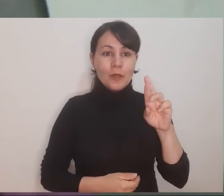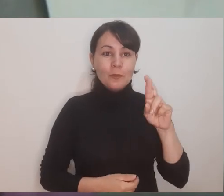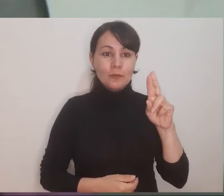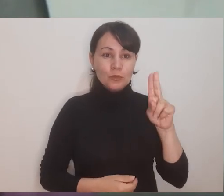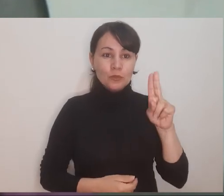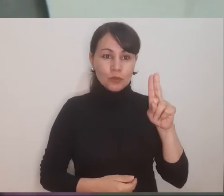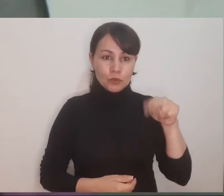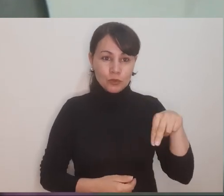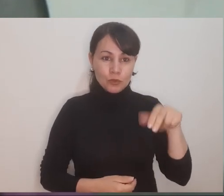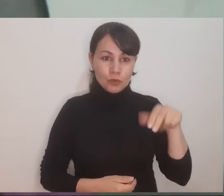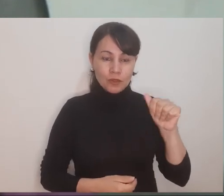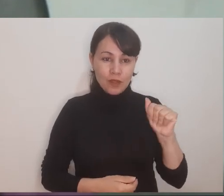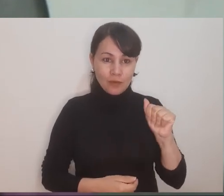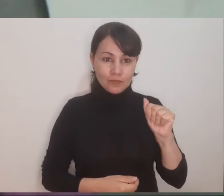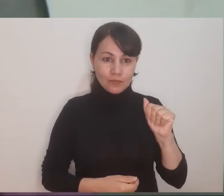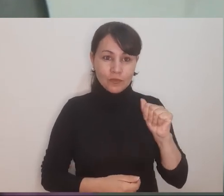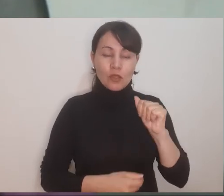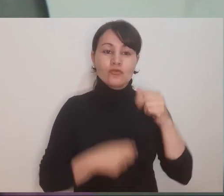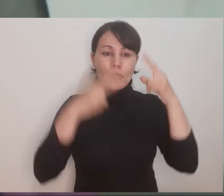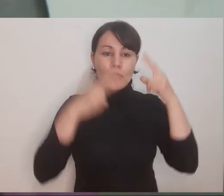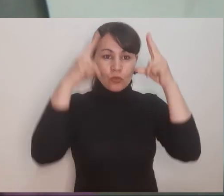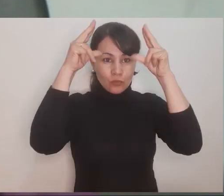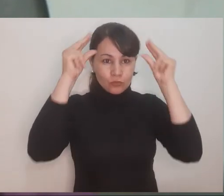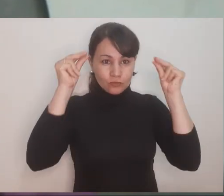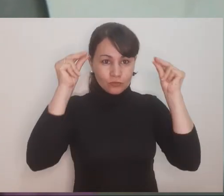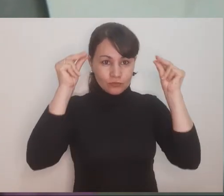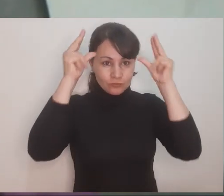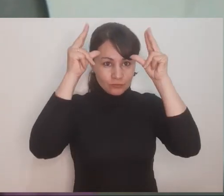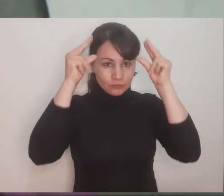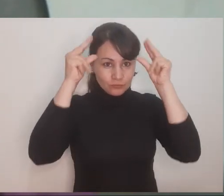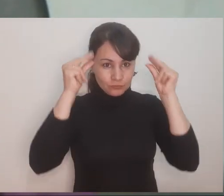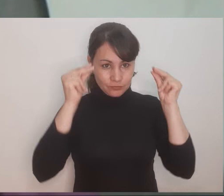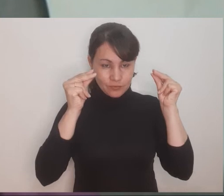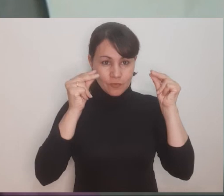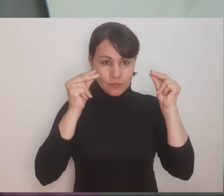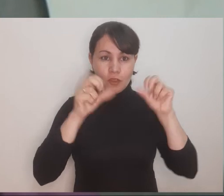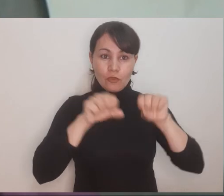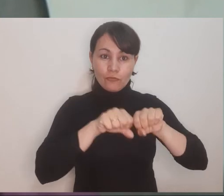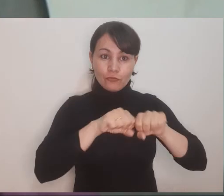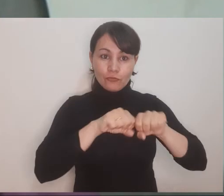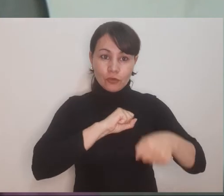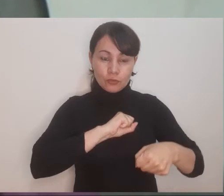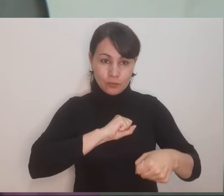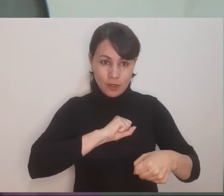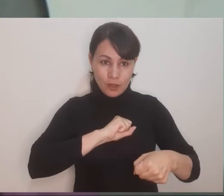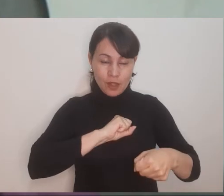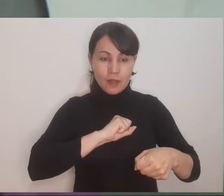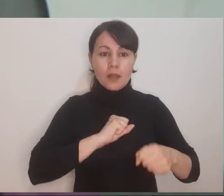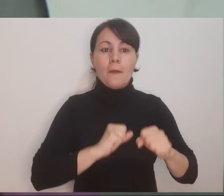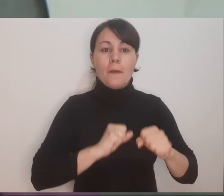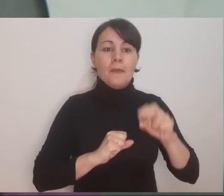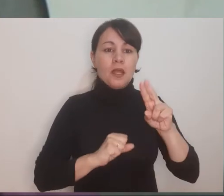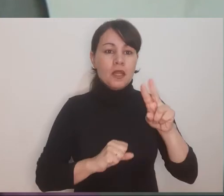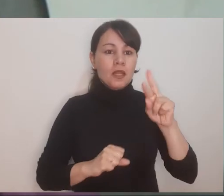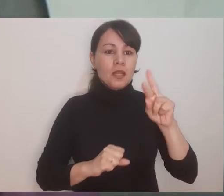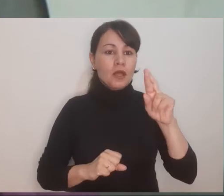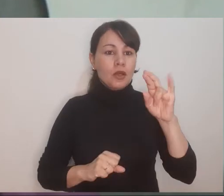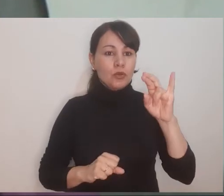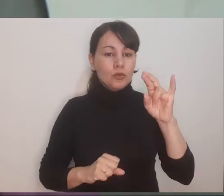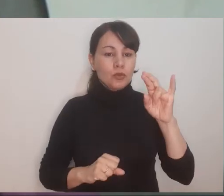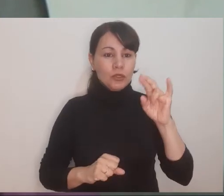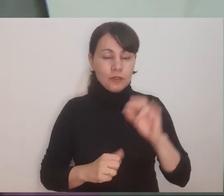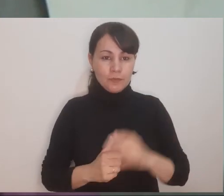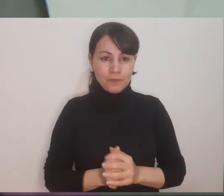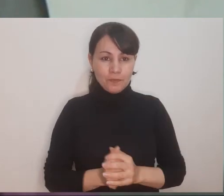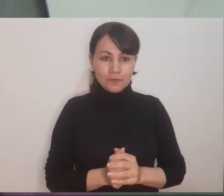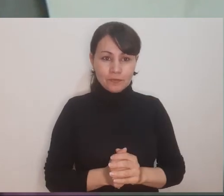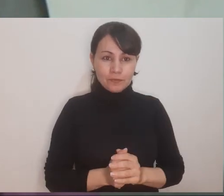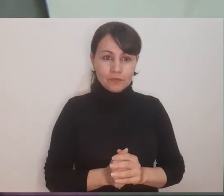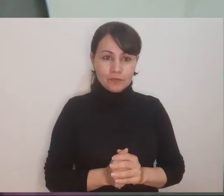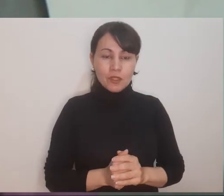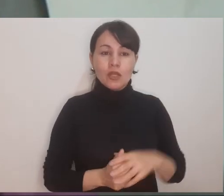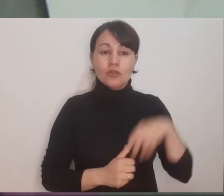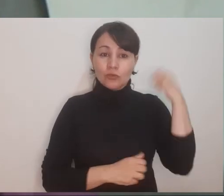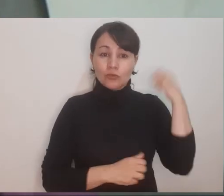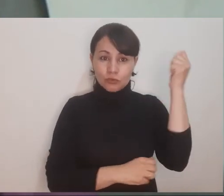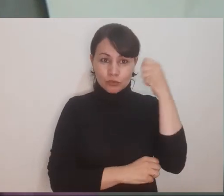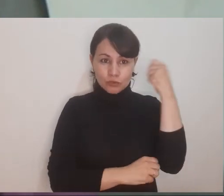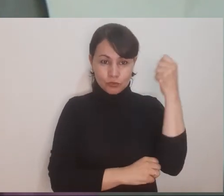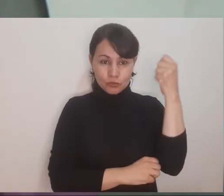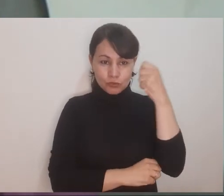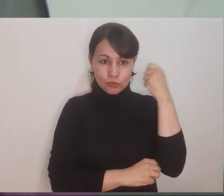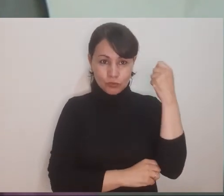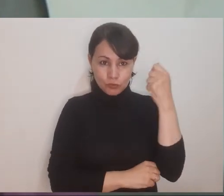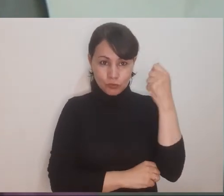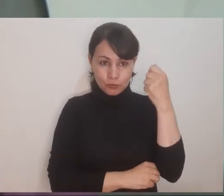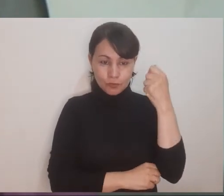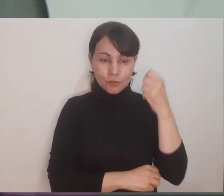eu sou enfermeira intensivista, formada pela URI de Erechim, Universidade na região norte do estado do Rio Grande do